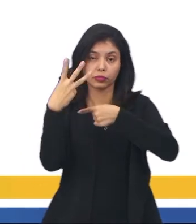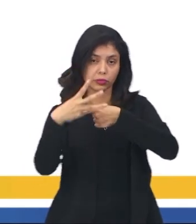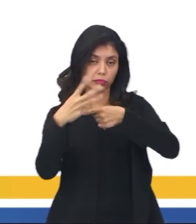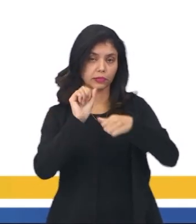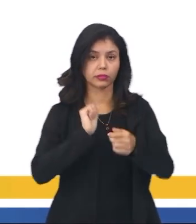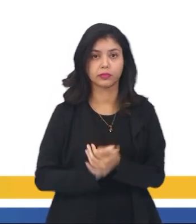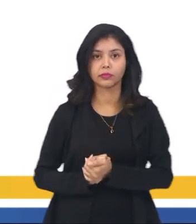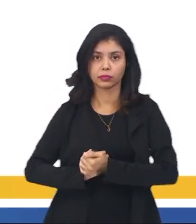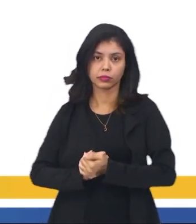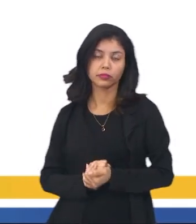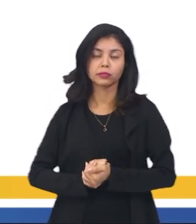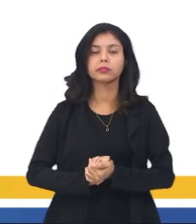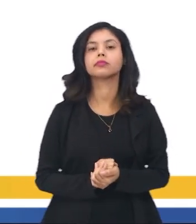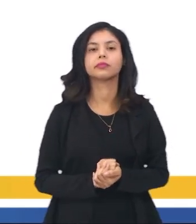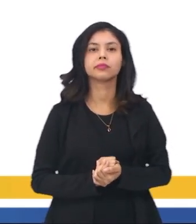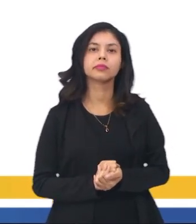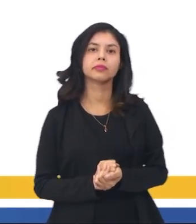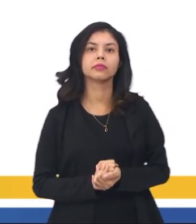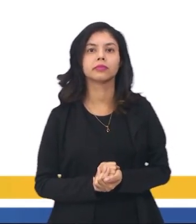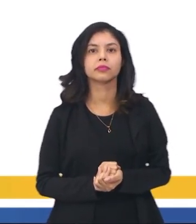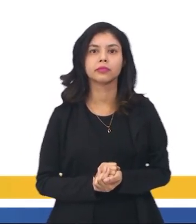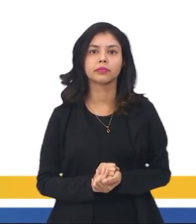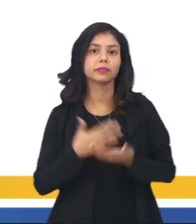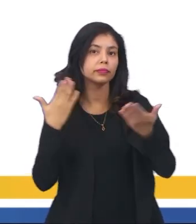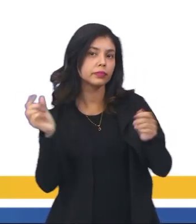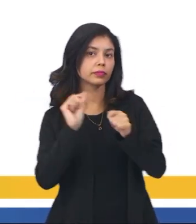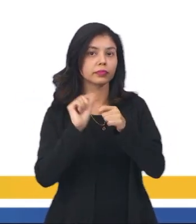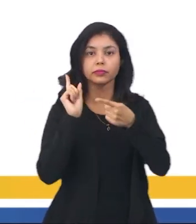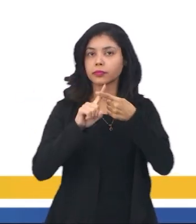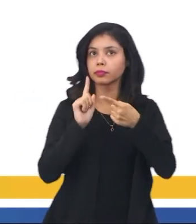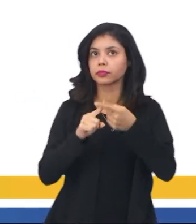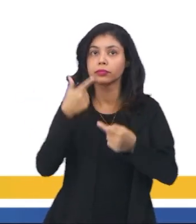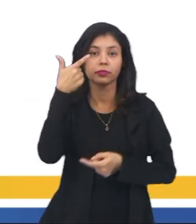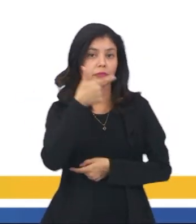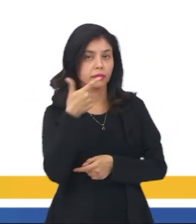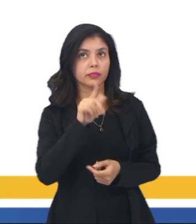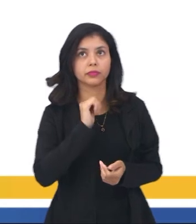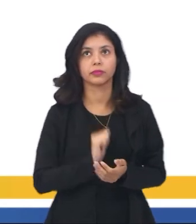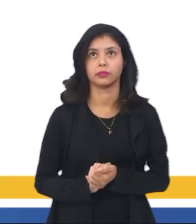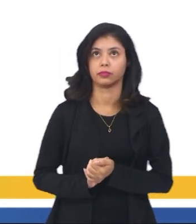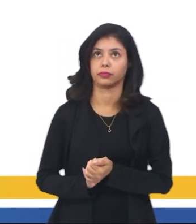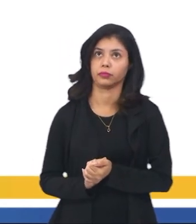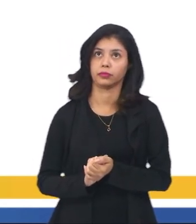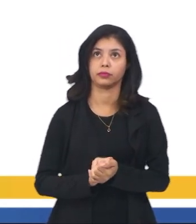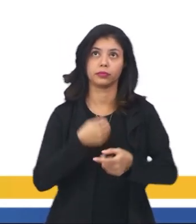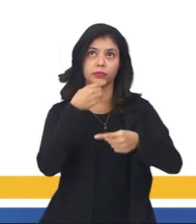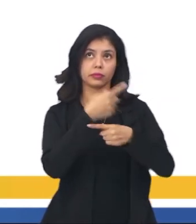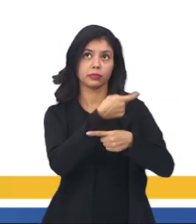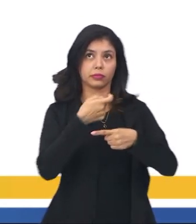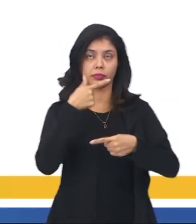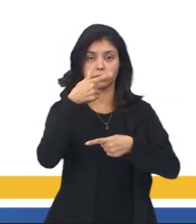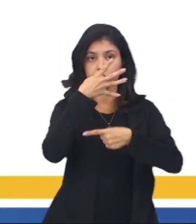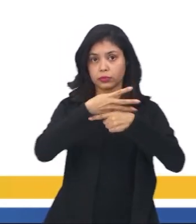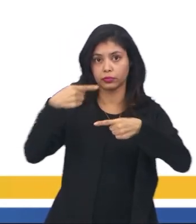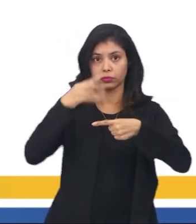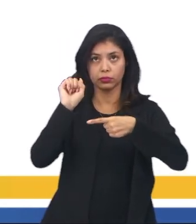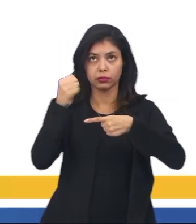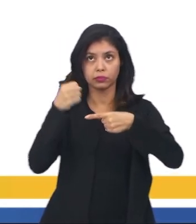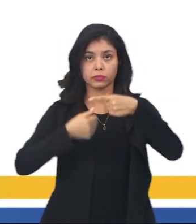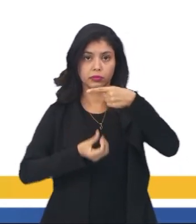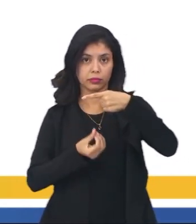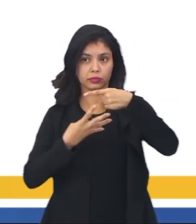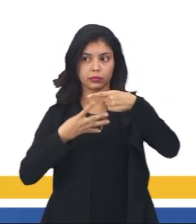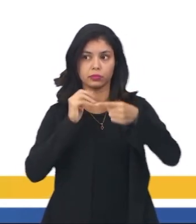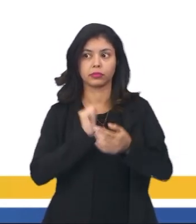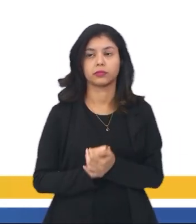o x1, nossa primeira solução, igual a 3. Fiz a primeira raiz, vamos para a segunda, né? x2 é o quê? 4 menos 8